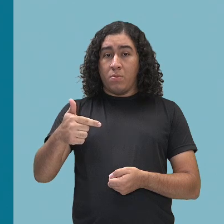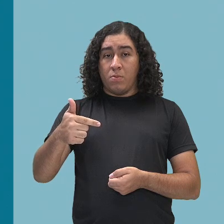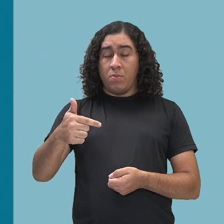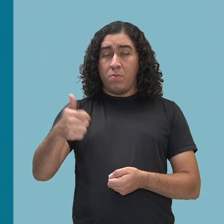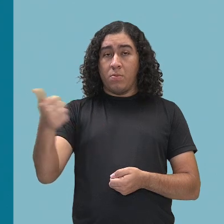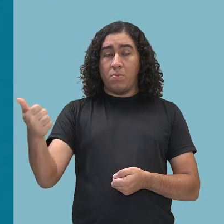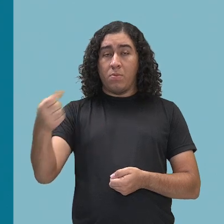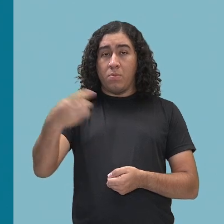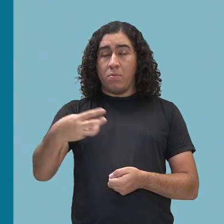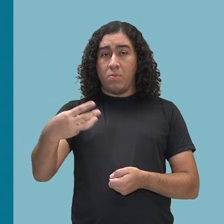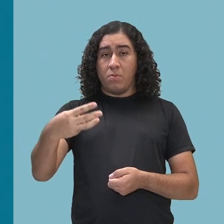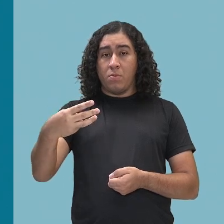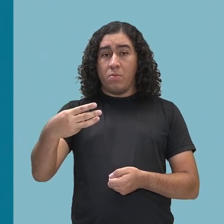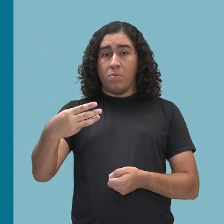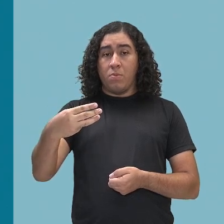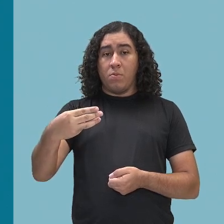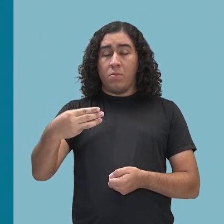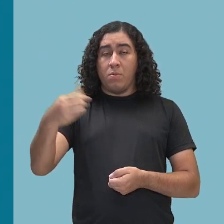13th,